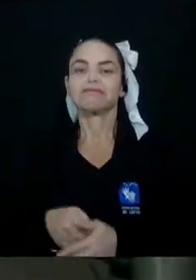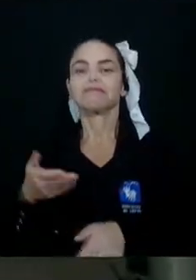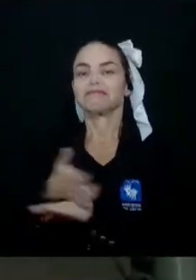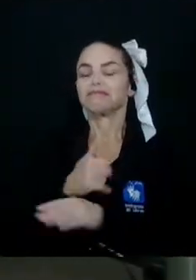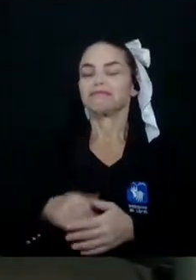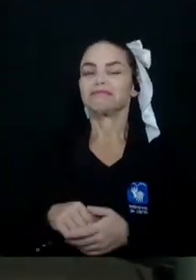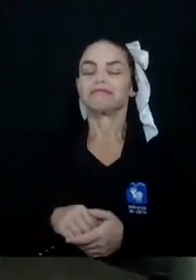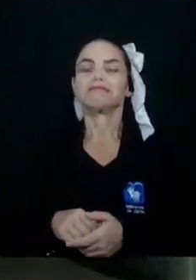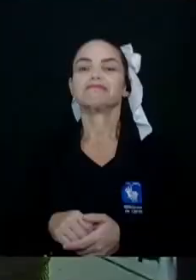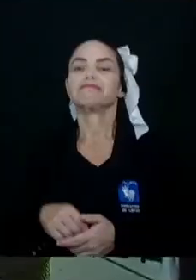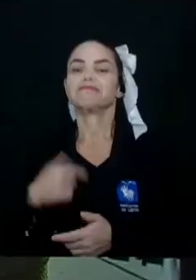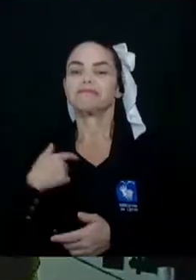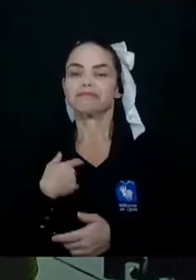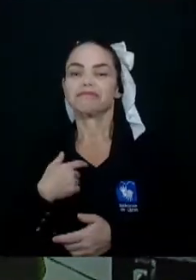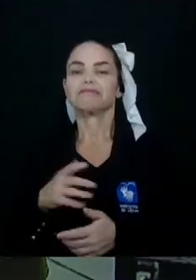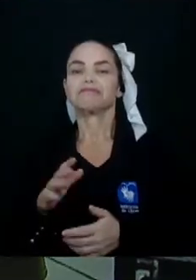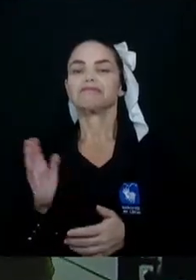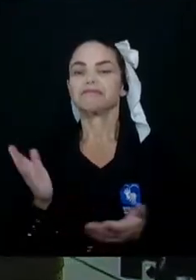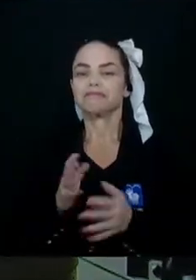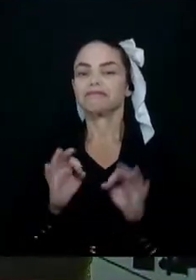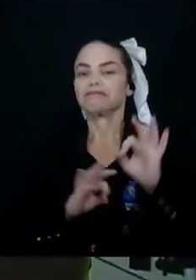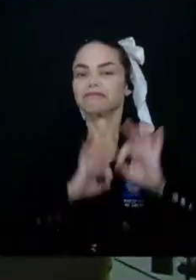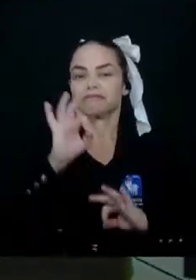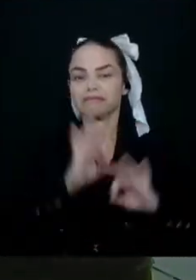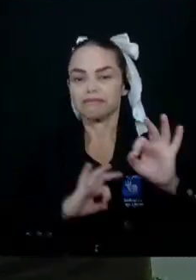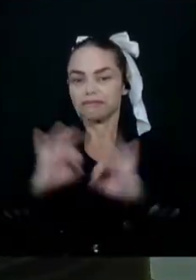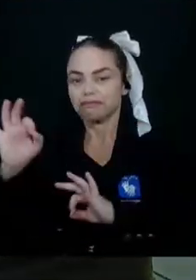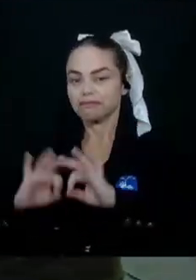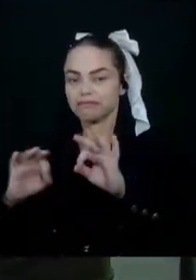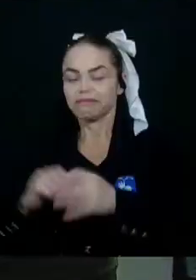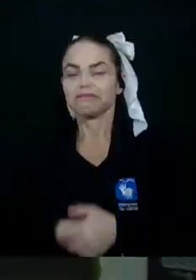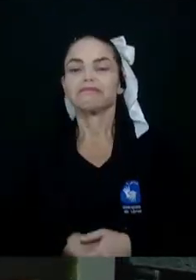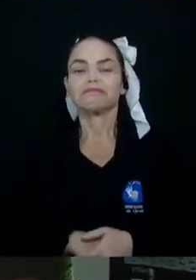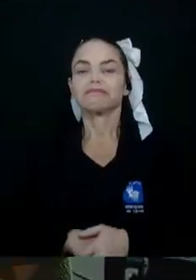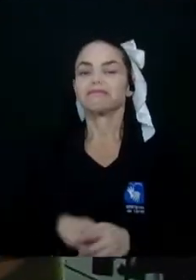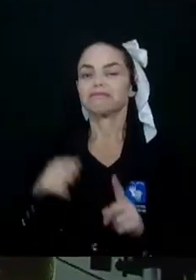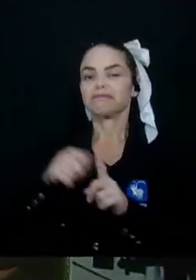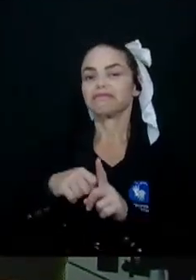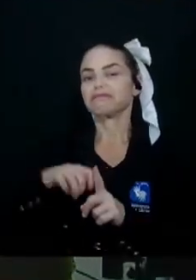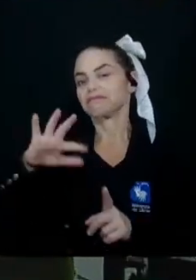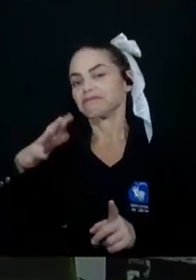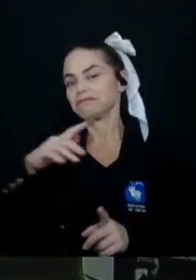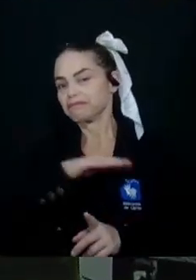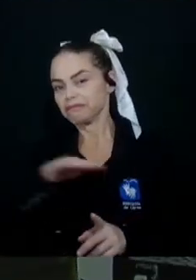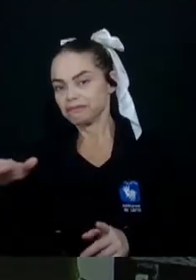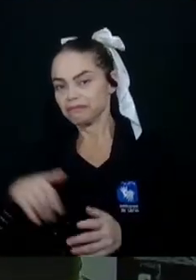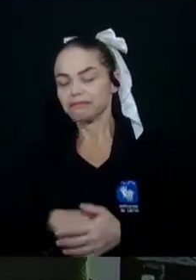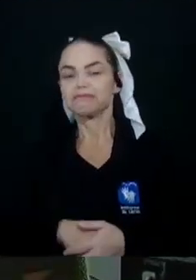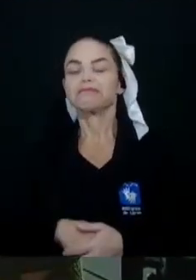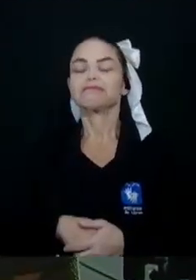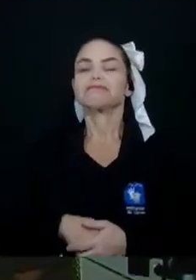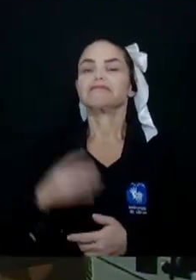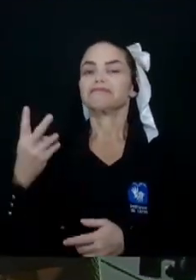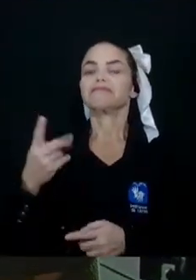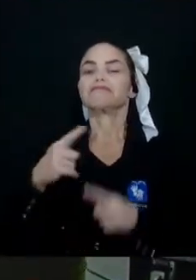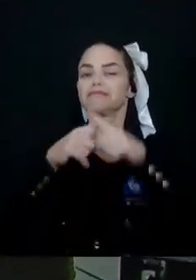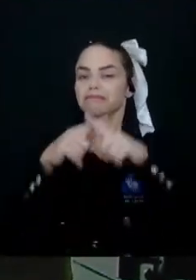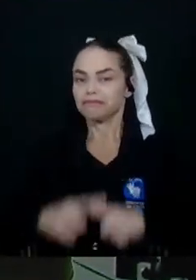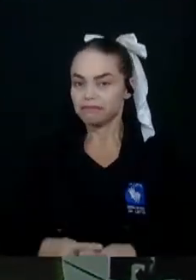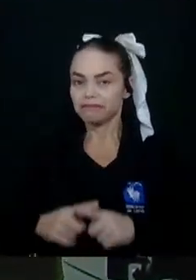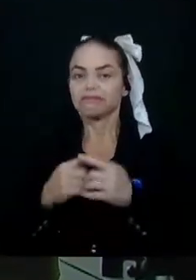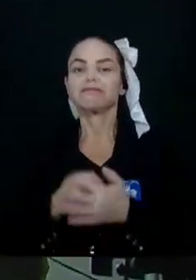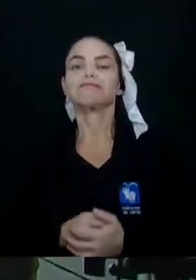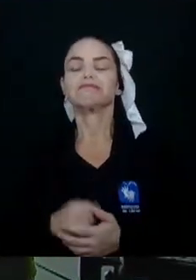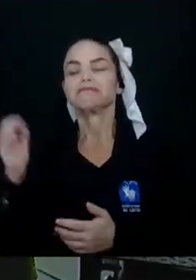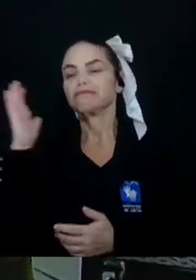Agora a gente vai fazer uma preparação. Daqui 1 mês e meio temos 2 torneios, né? Brasileiro, que vai